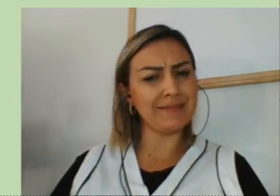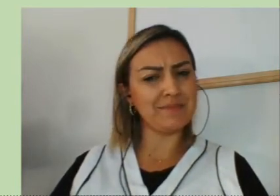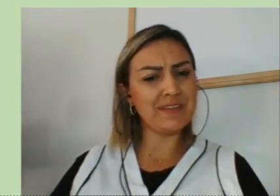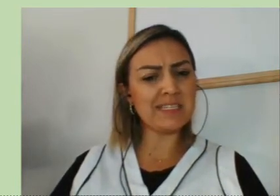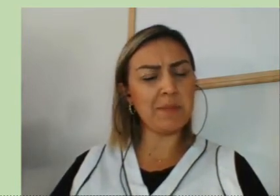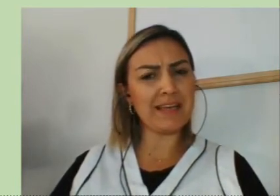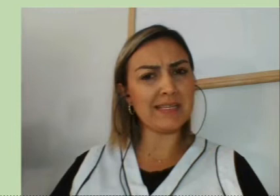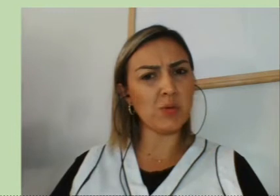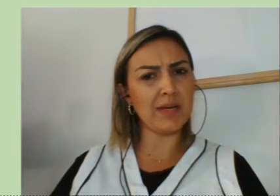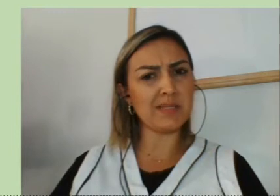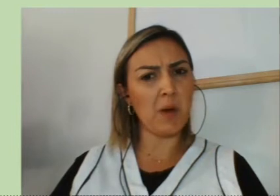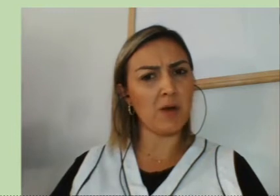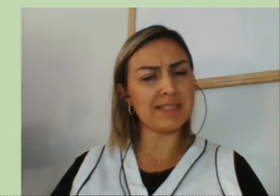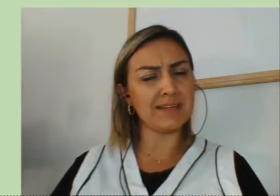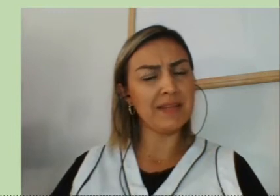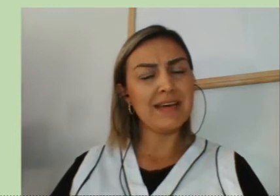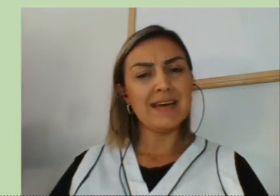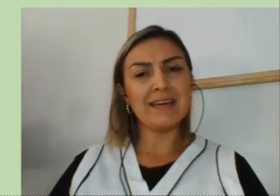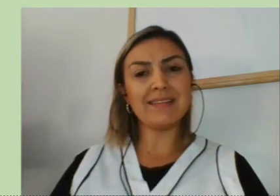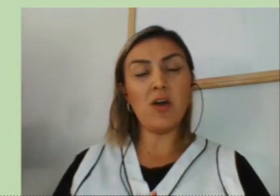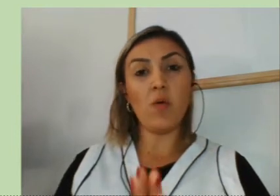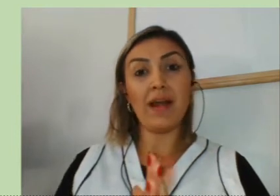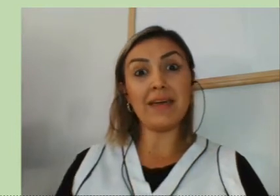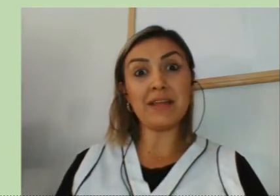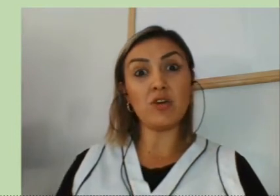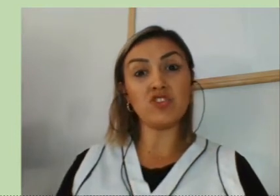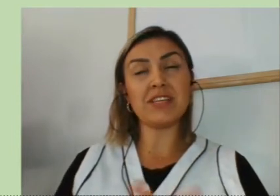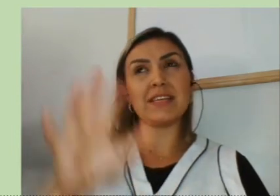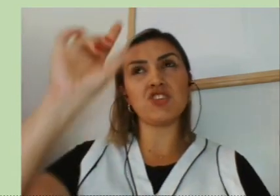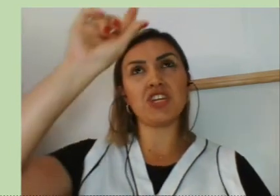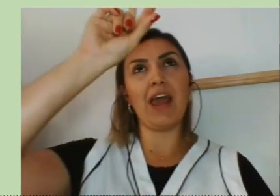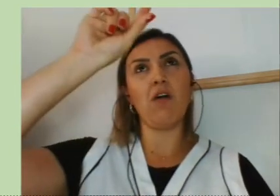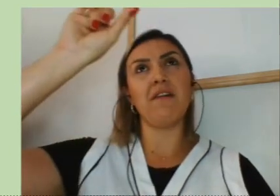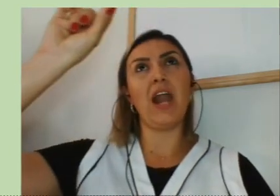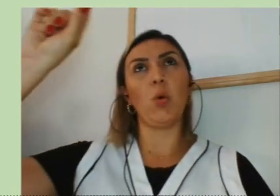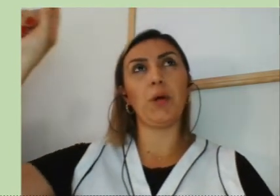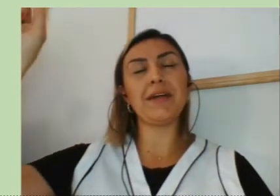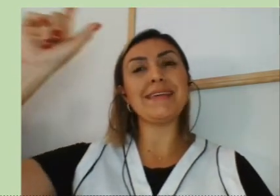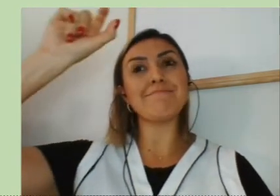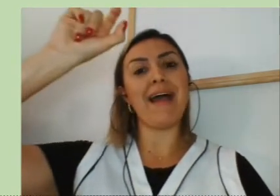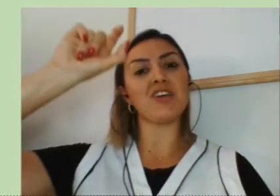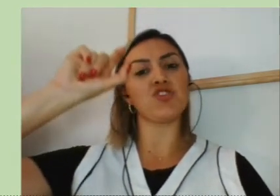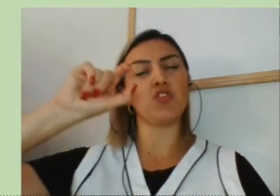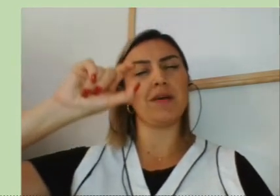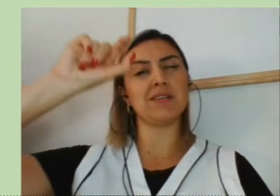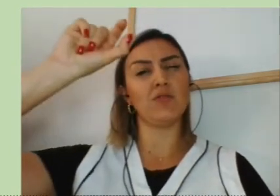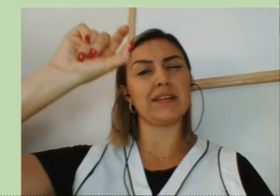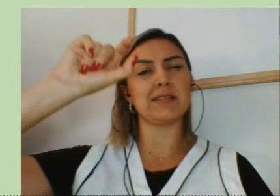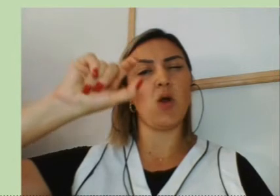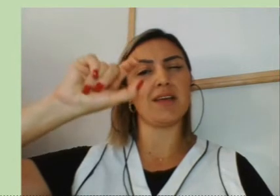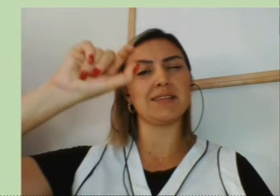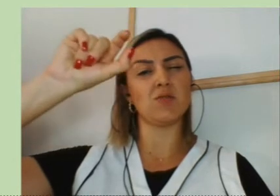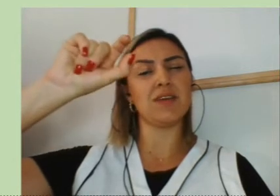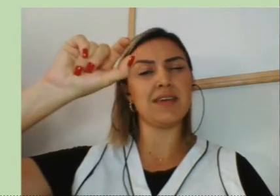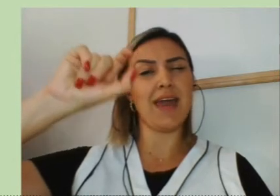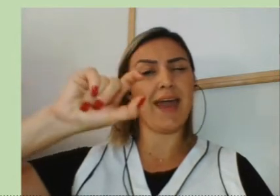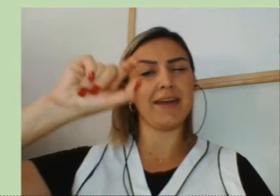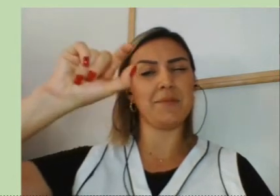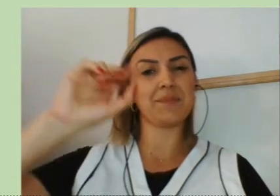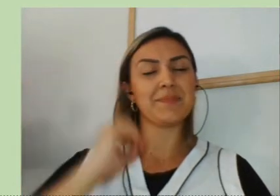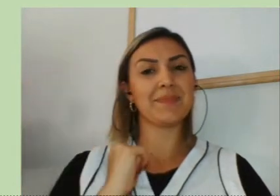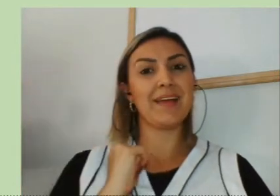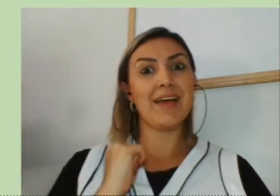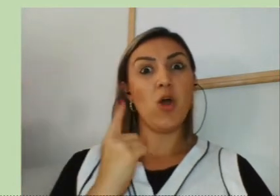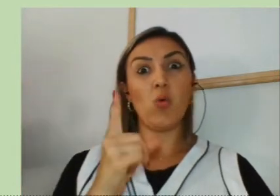consumida? Explique sua resposta. Então, lembra que eu disse que tinha lá o valor e embaixo tinha umas outras coisas? O que que